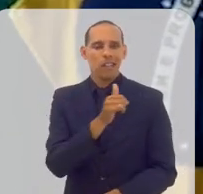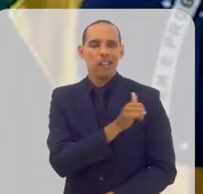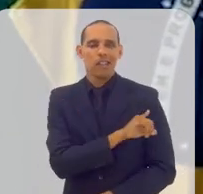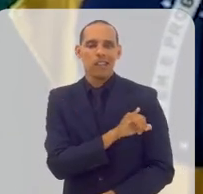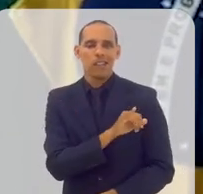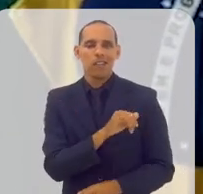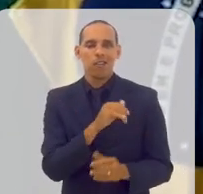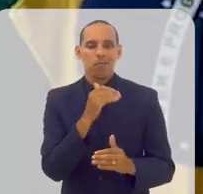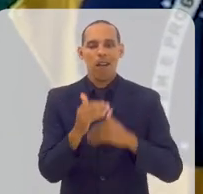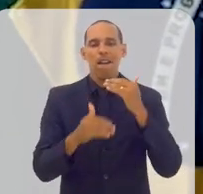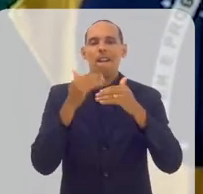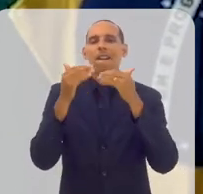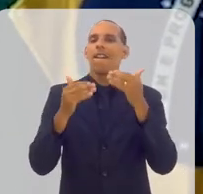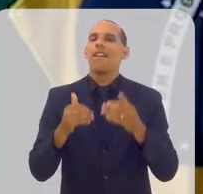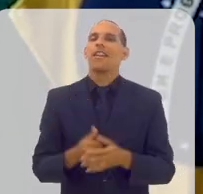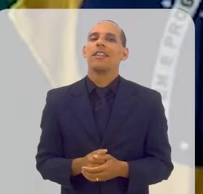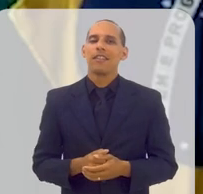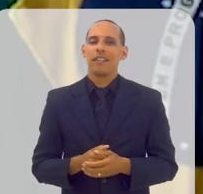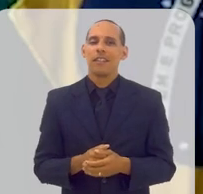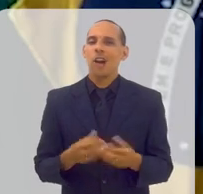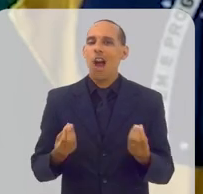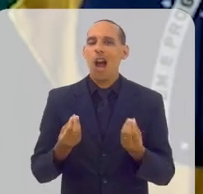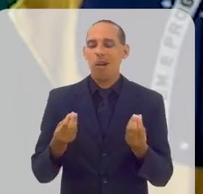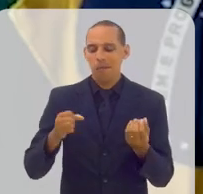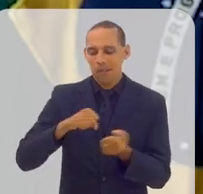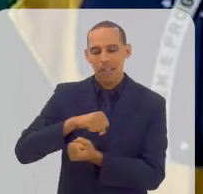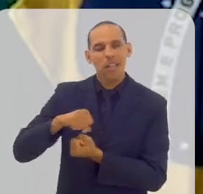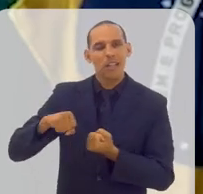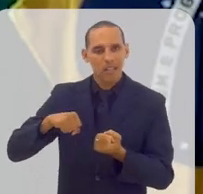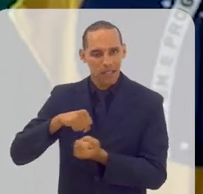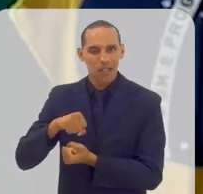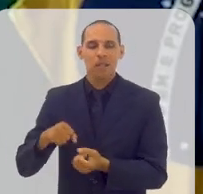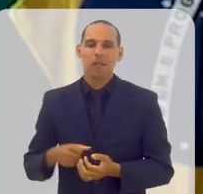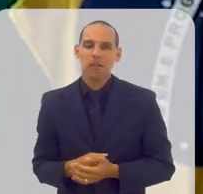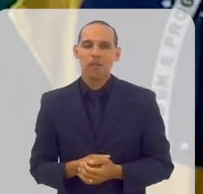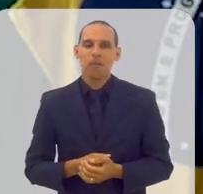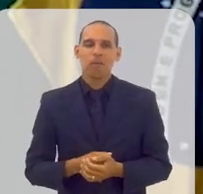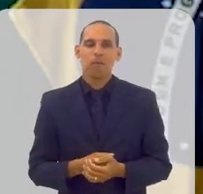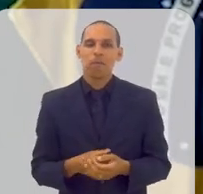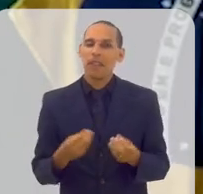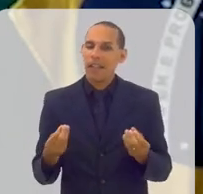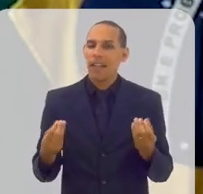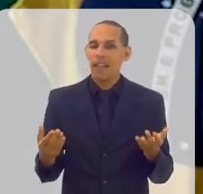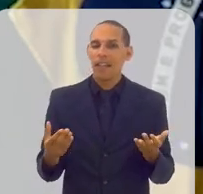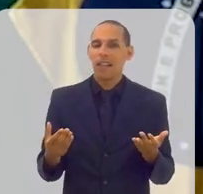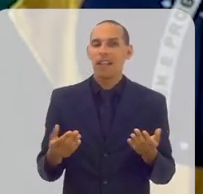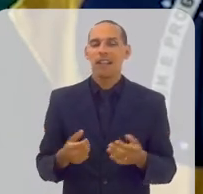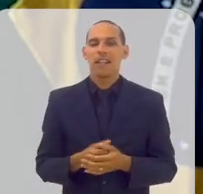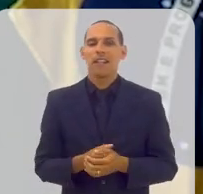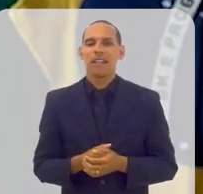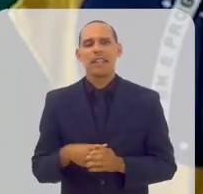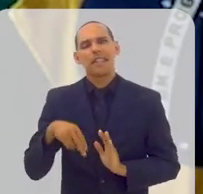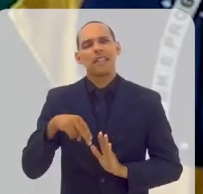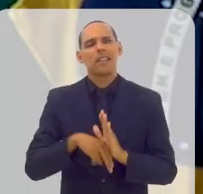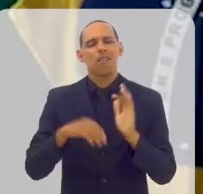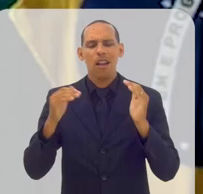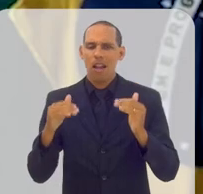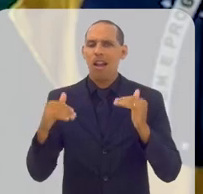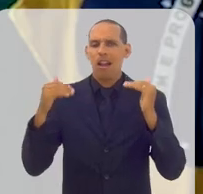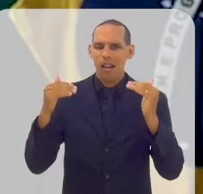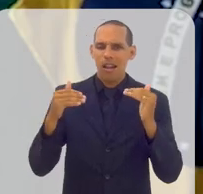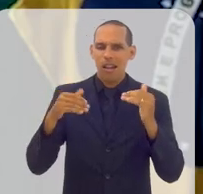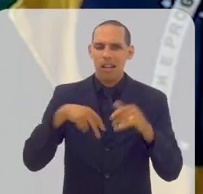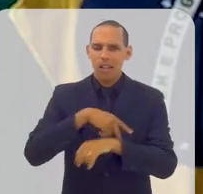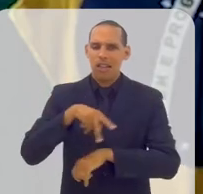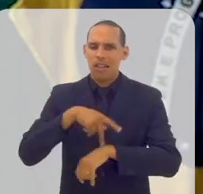de Janeiro, crescerem dentro de um grau de sustentabilidade para ocuparmos um nível elevado entre